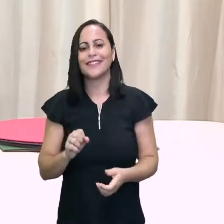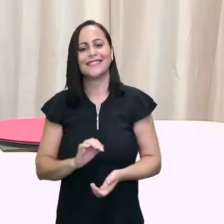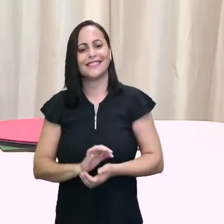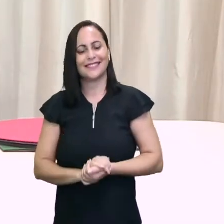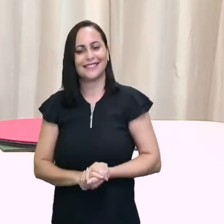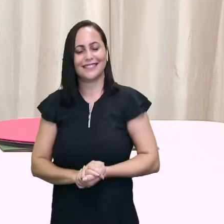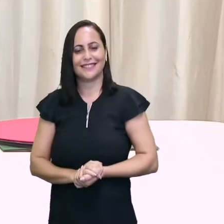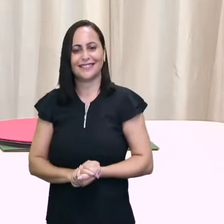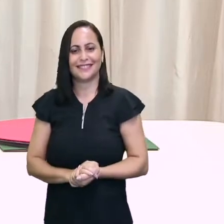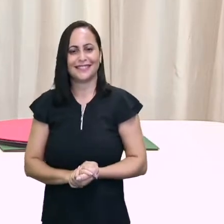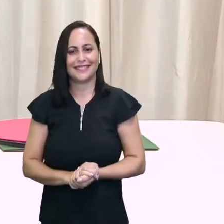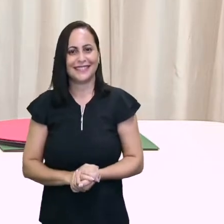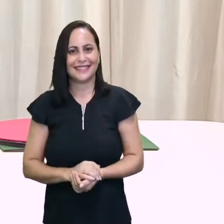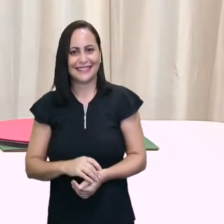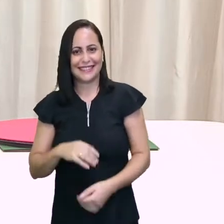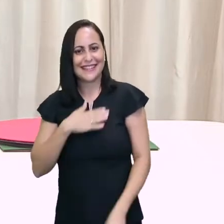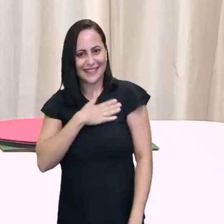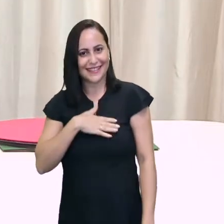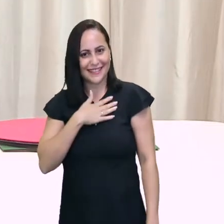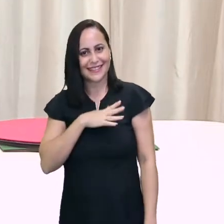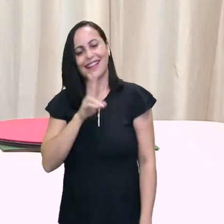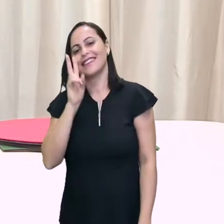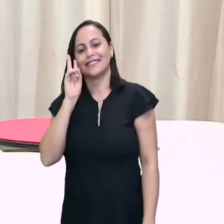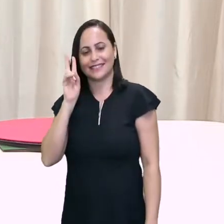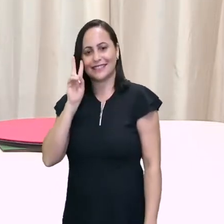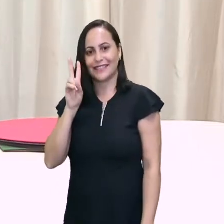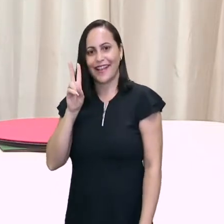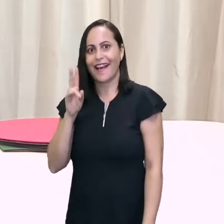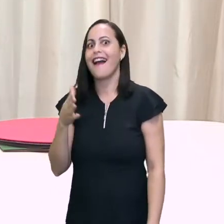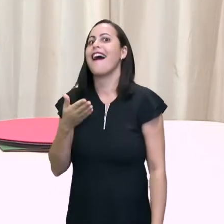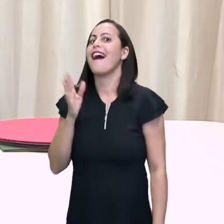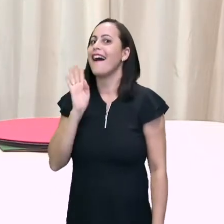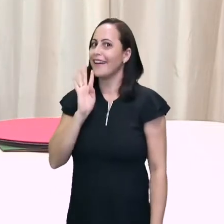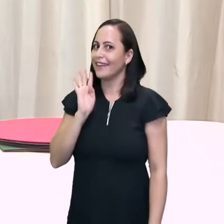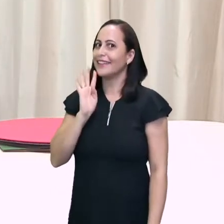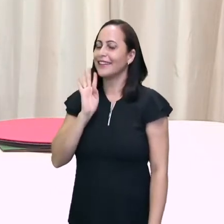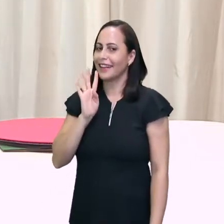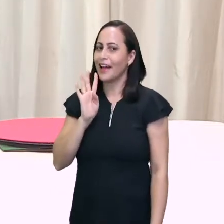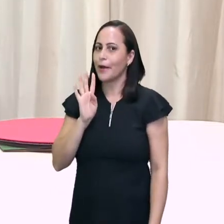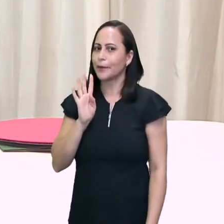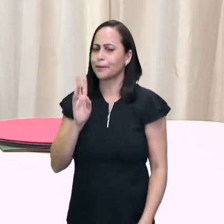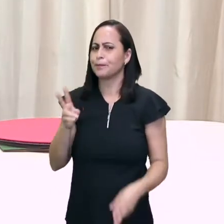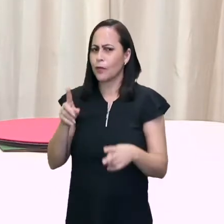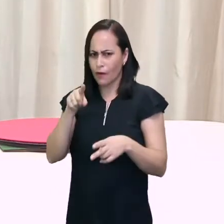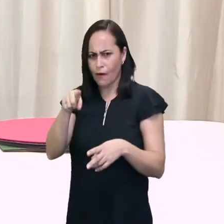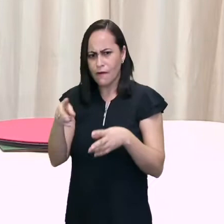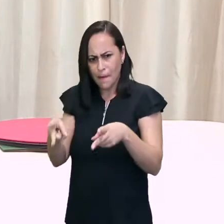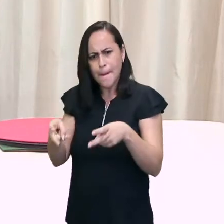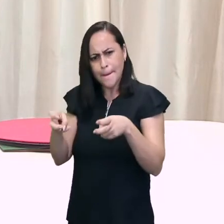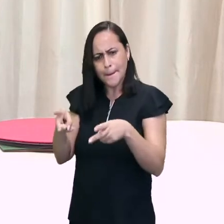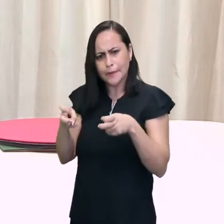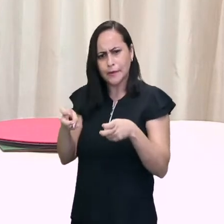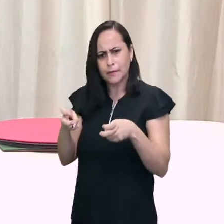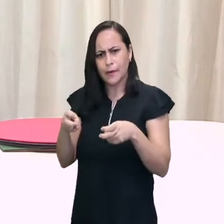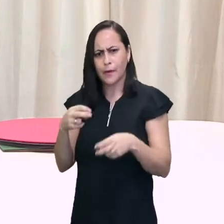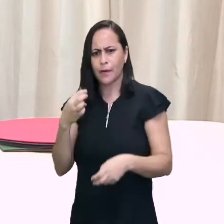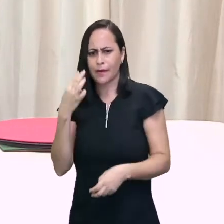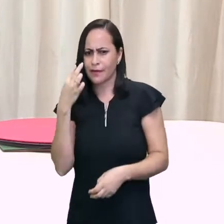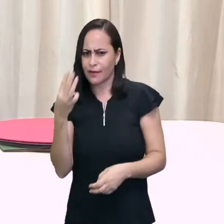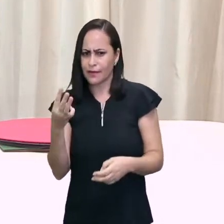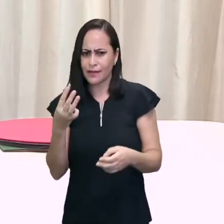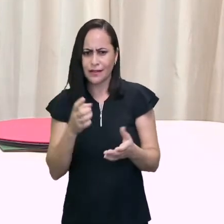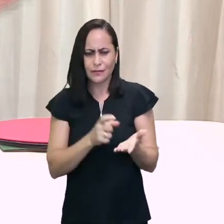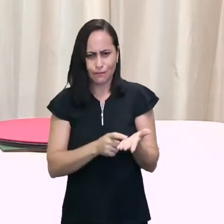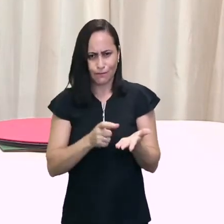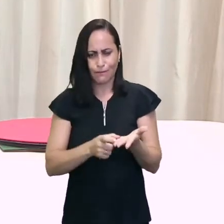Fim. Gostaram, crianças, da história? Muito legal. Perceberam que as três partes, elas se